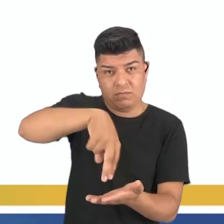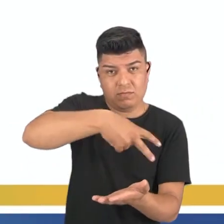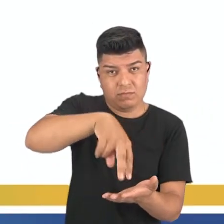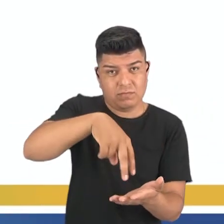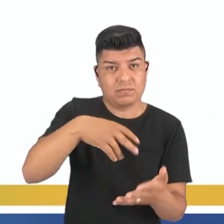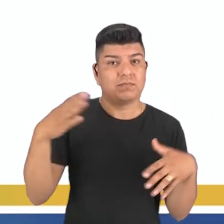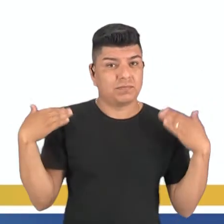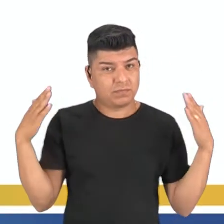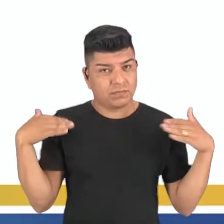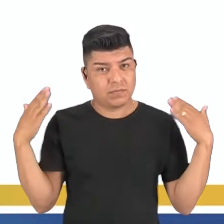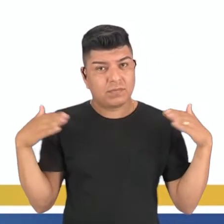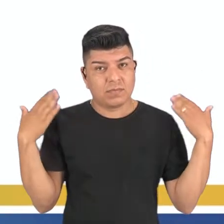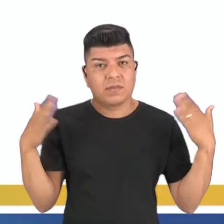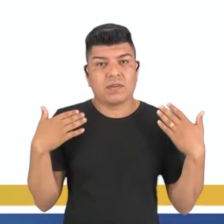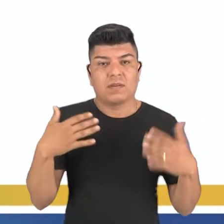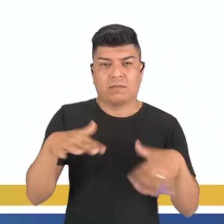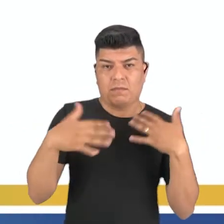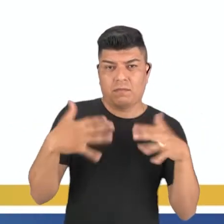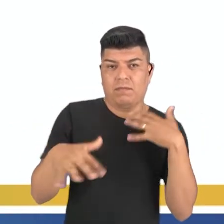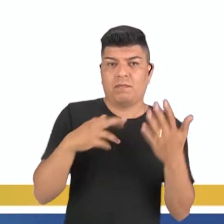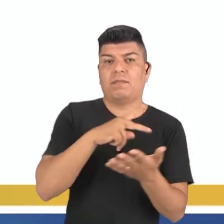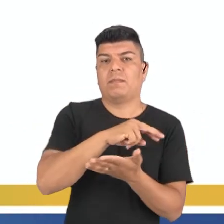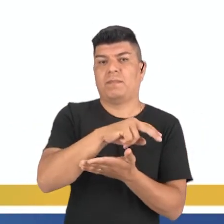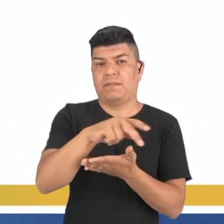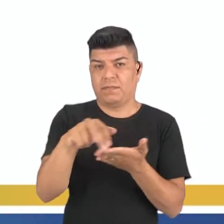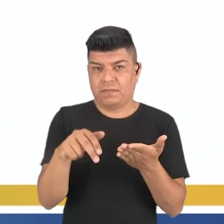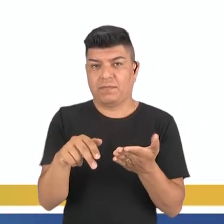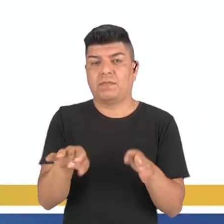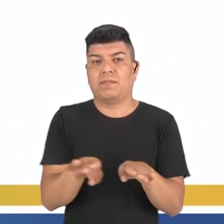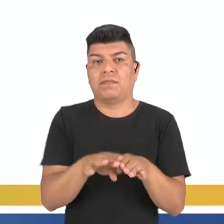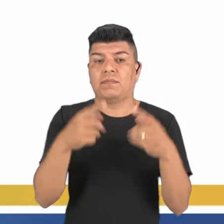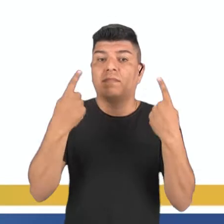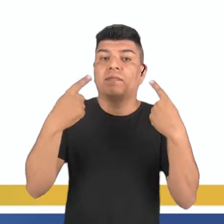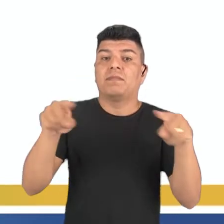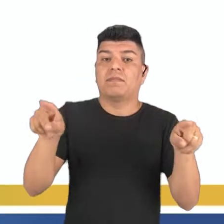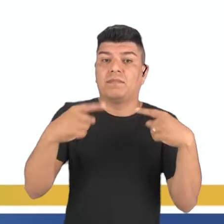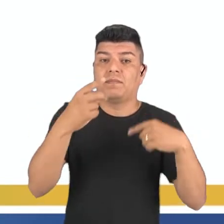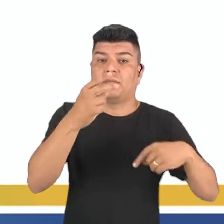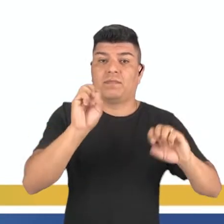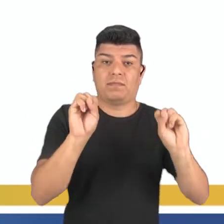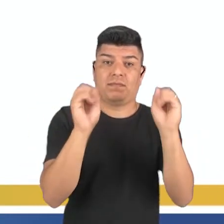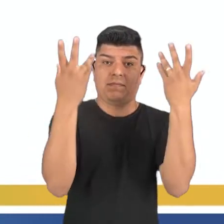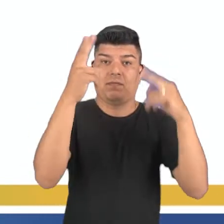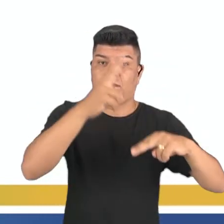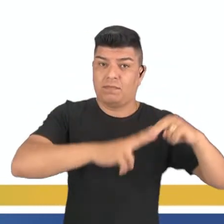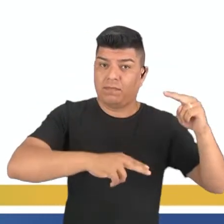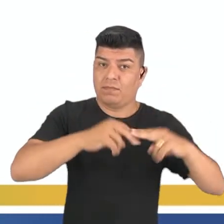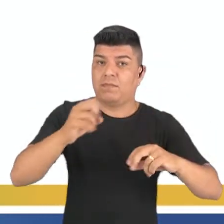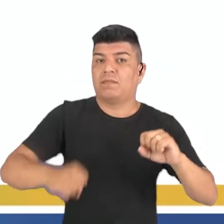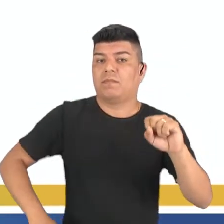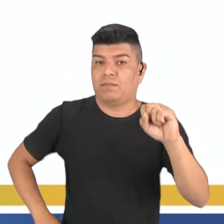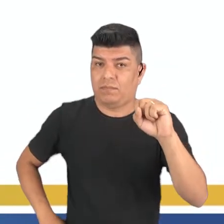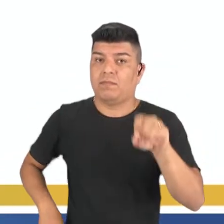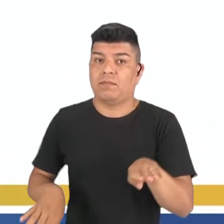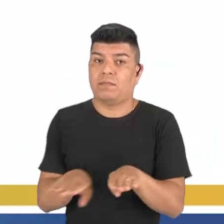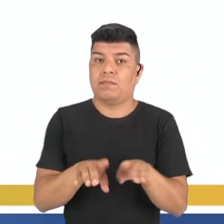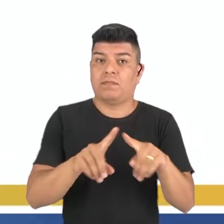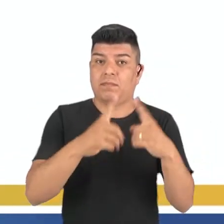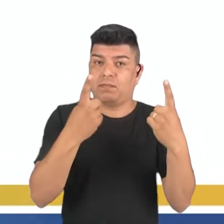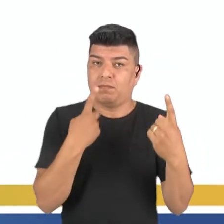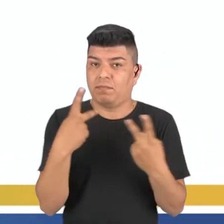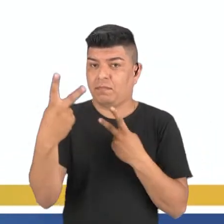muito animada, com muitos movimentos coreografados, e as músicas de festa junina são parecidas com marchinhas, mas